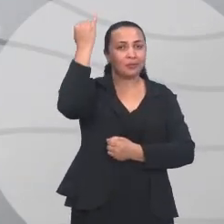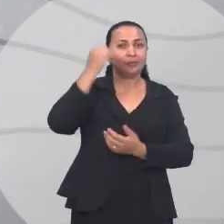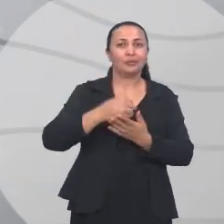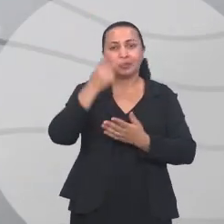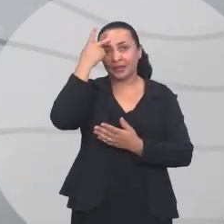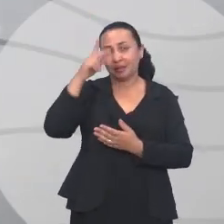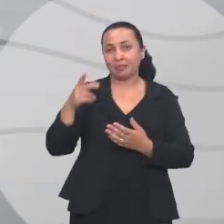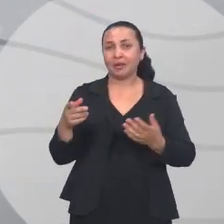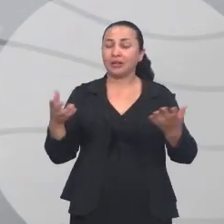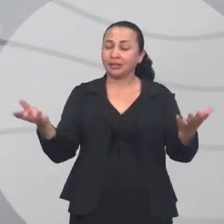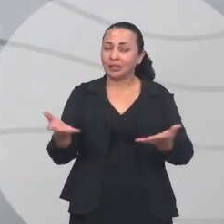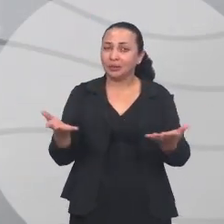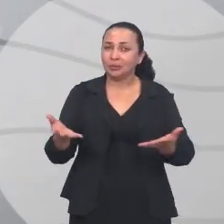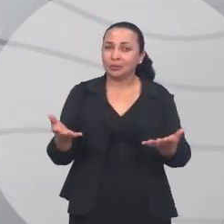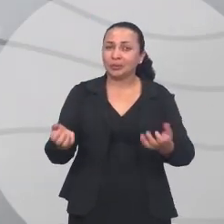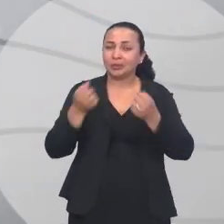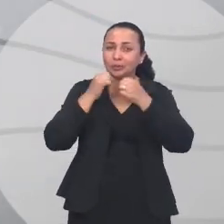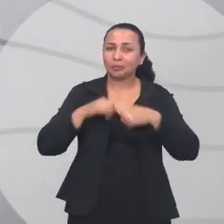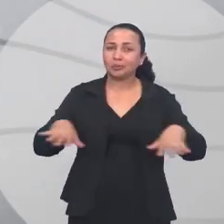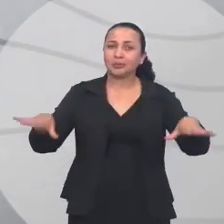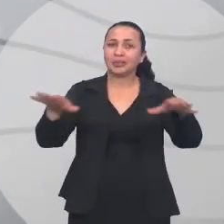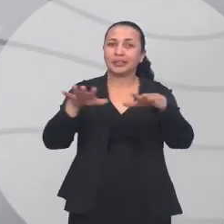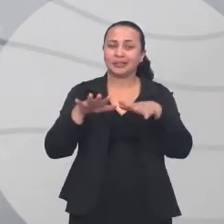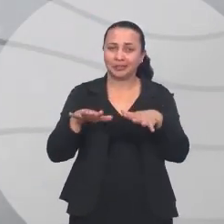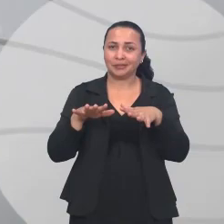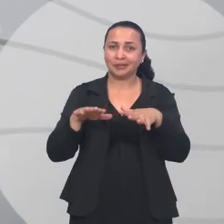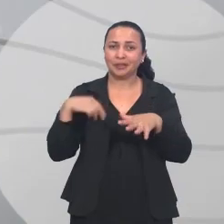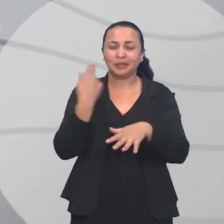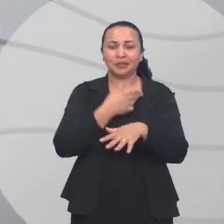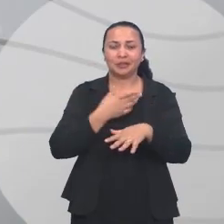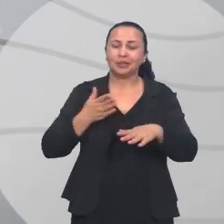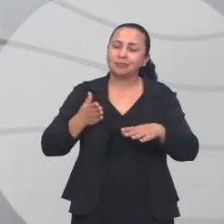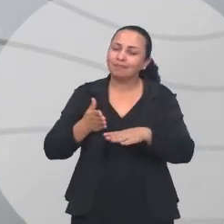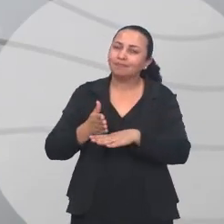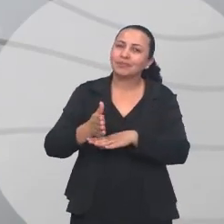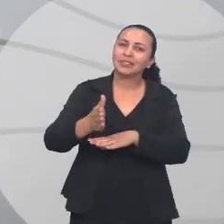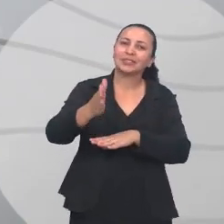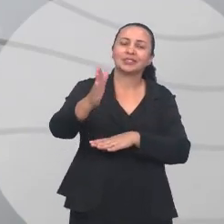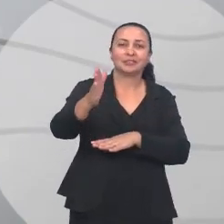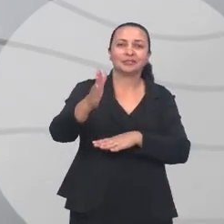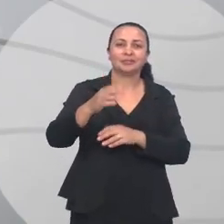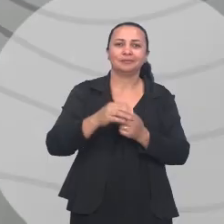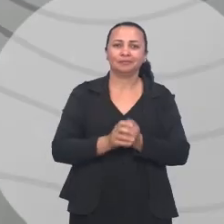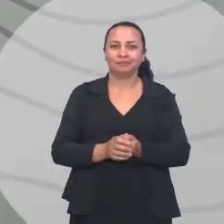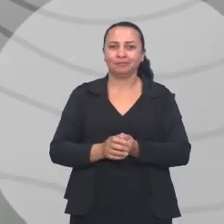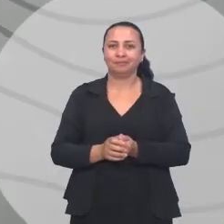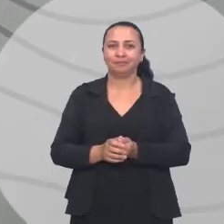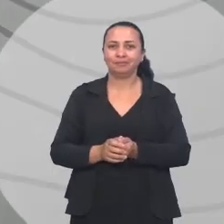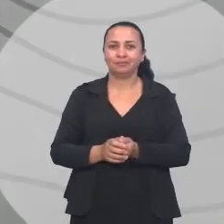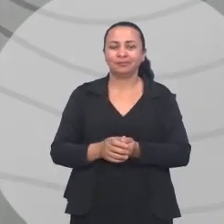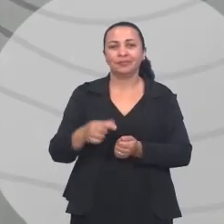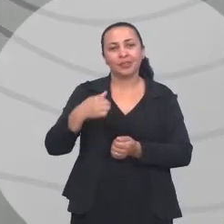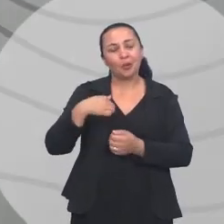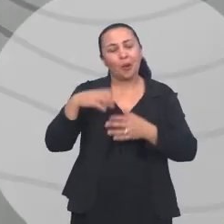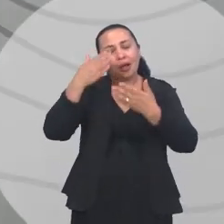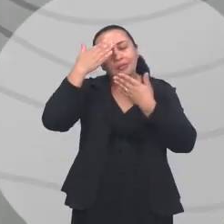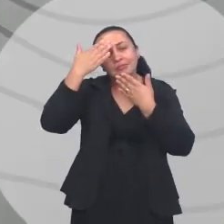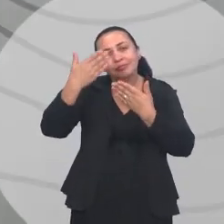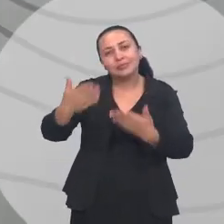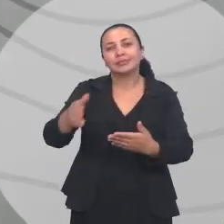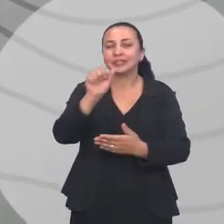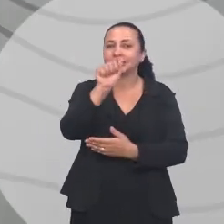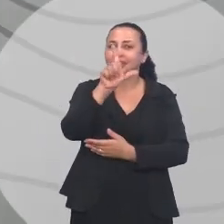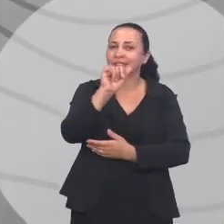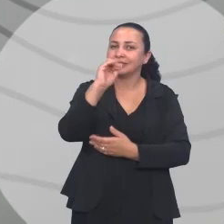importantes para esse momento tão desafiador tão difícil que nós estamos atravessando dia a pandemia e eu que agradeço